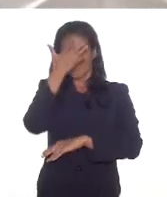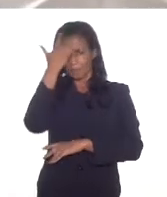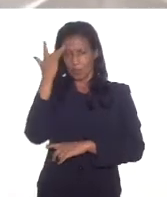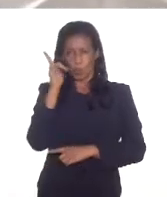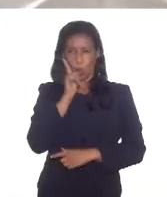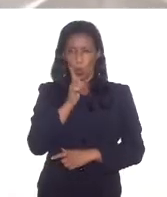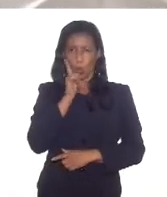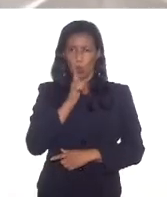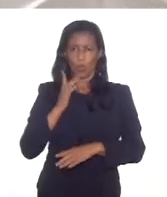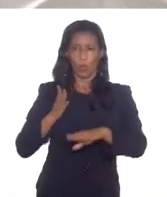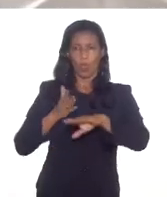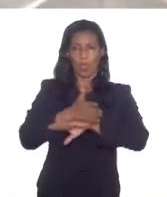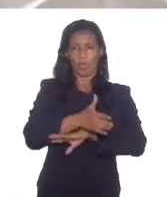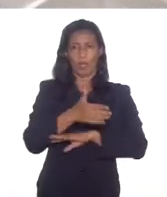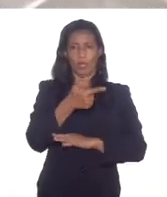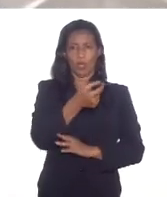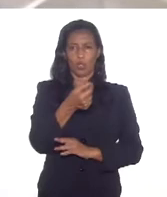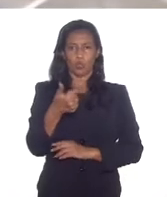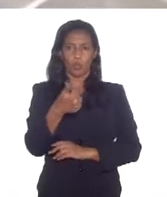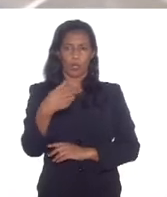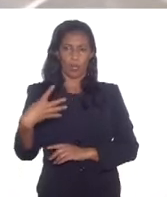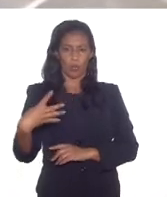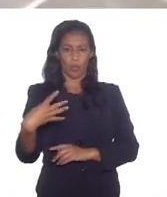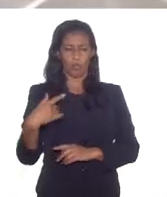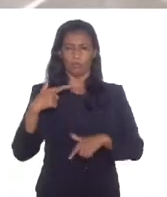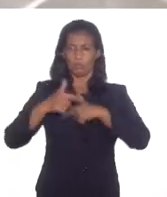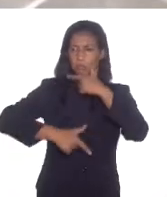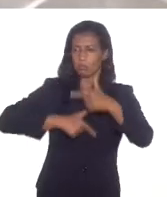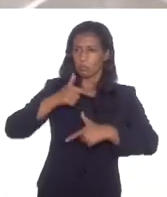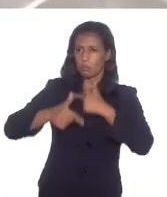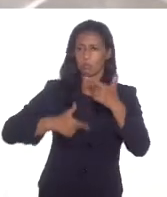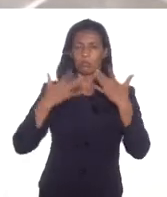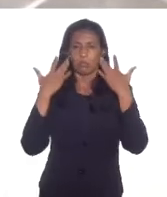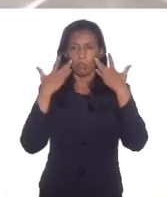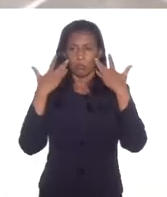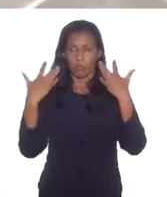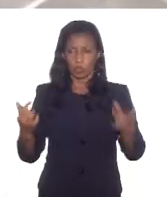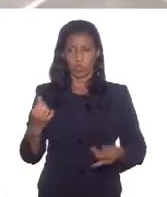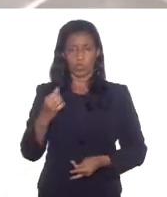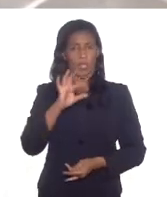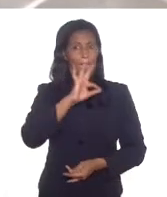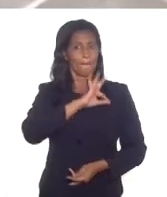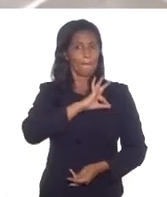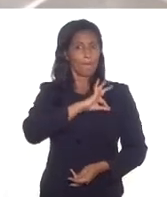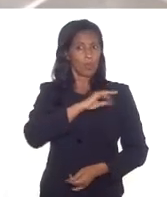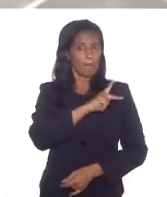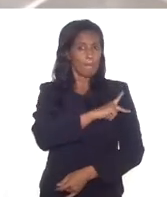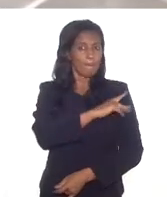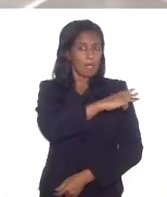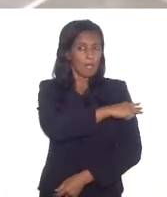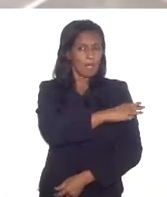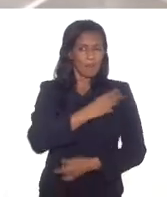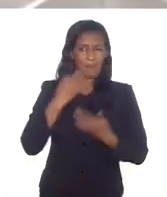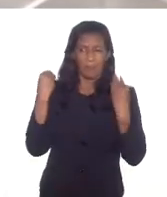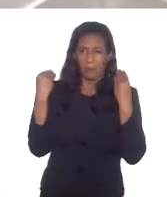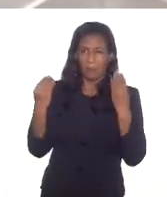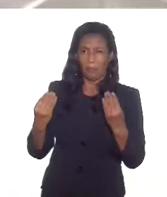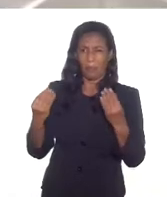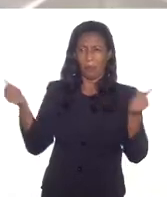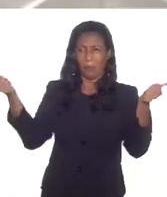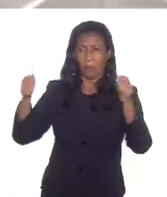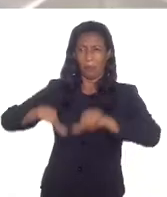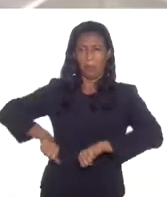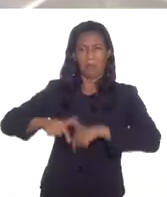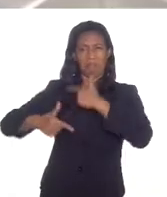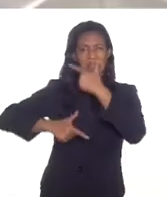2014. Nós trabalhamos para mostrar às polícias, à Polícia Militar, as péssimas condições de trabalho